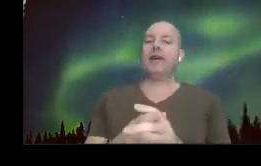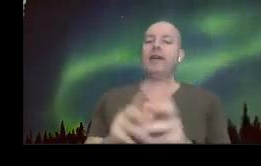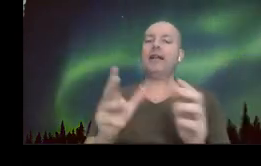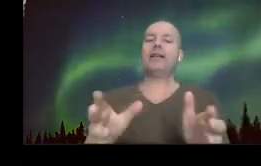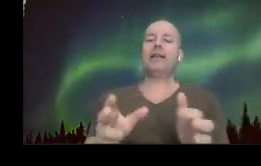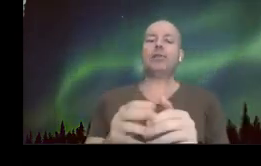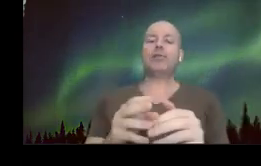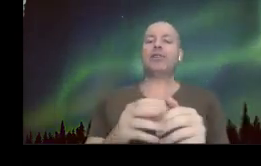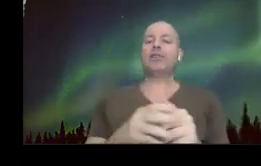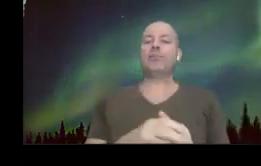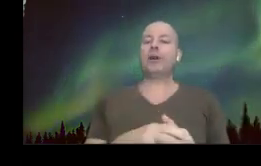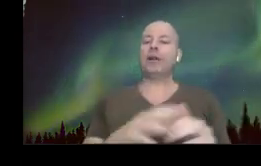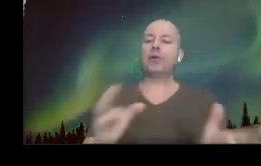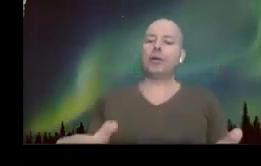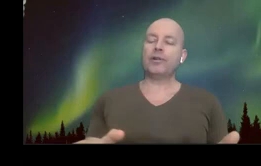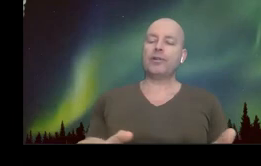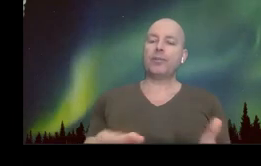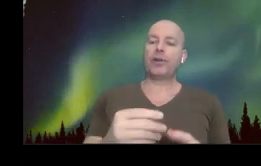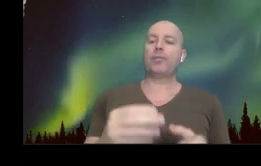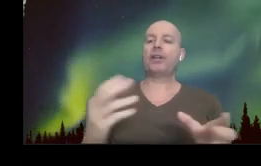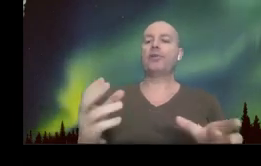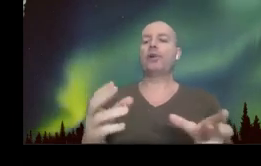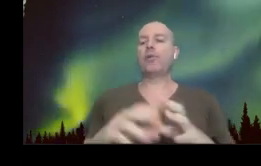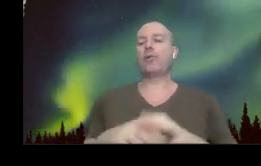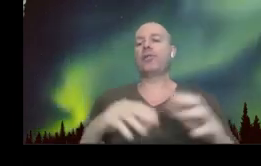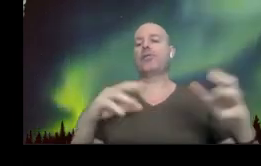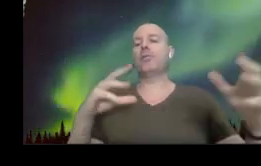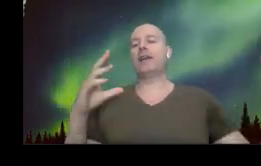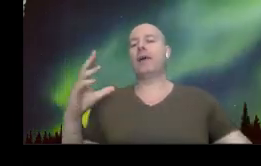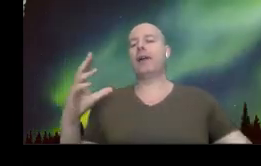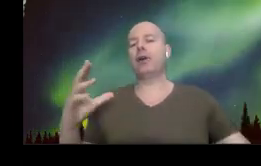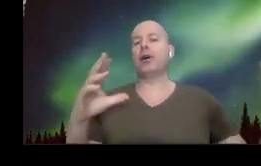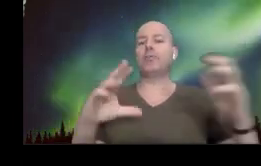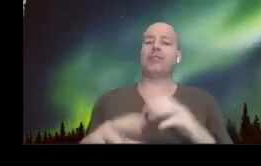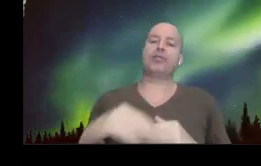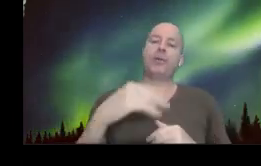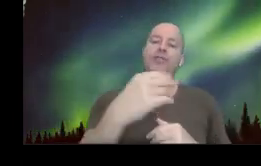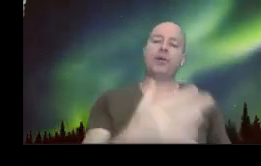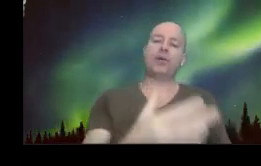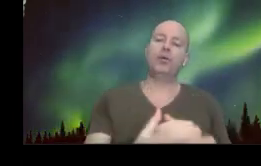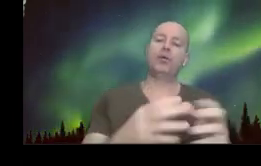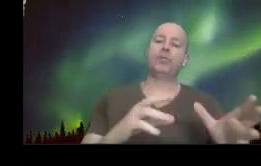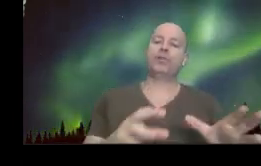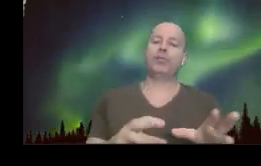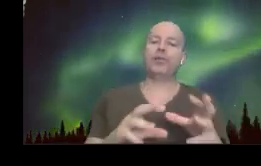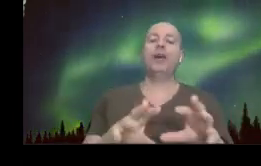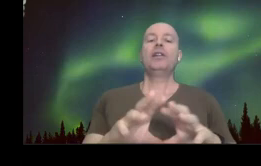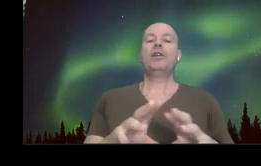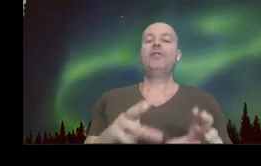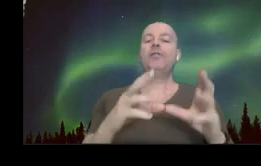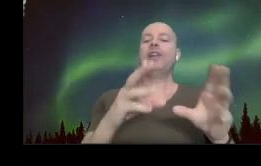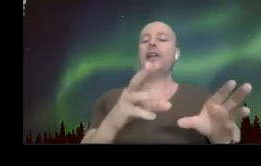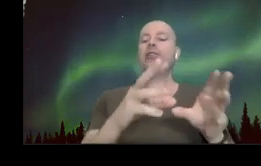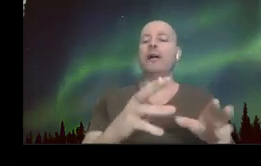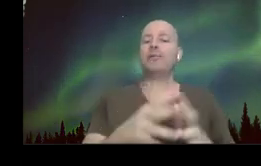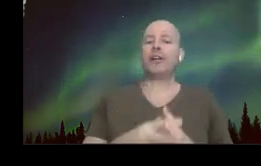está. E lá dentro você tem predadores. Porque o predador normalmente precisa de uma área maior, precisa de mais recurso, precisa de uma...